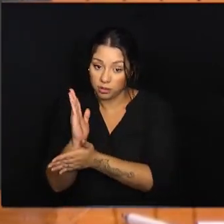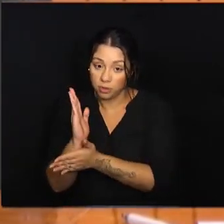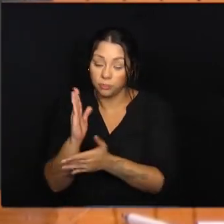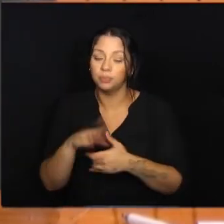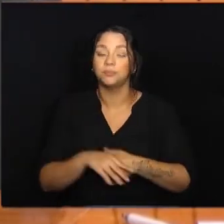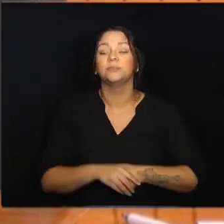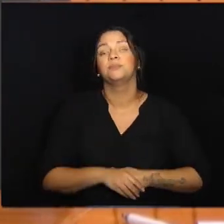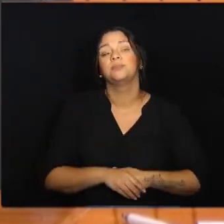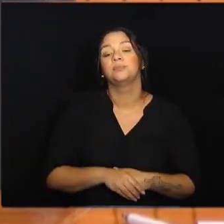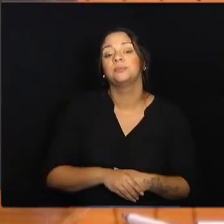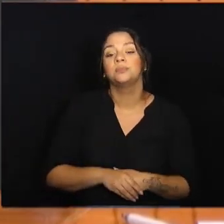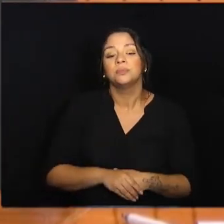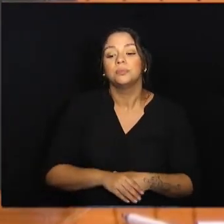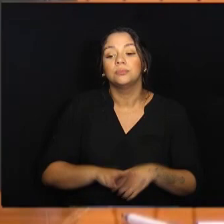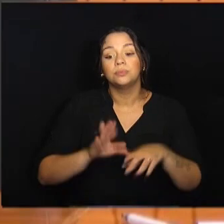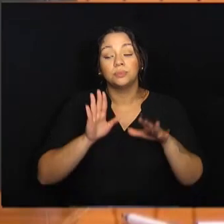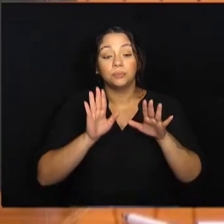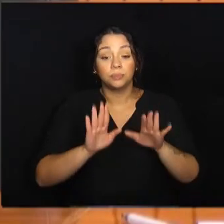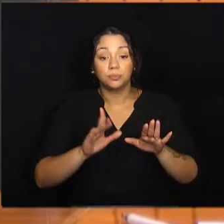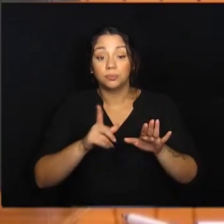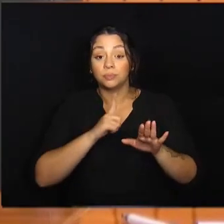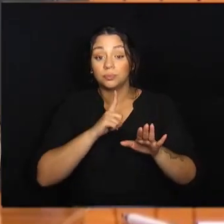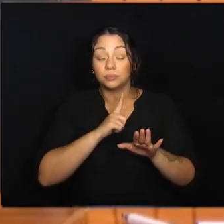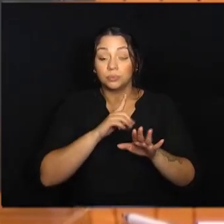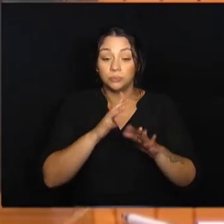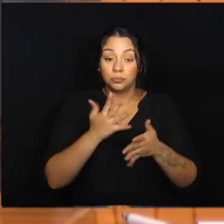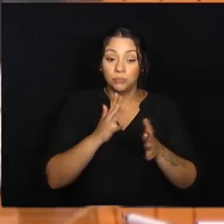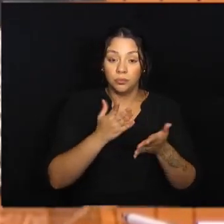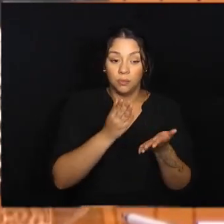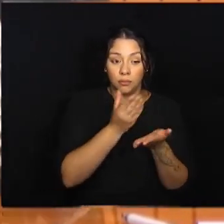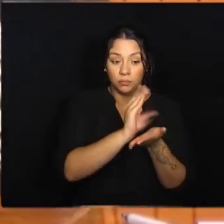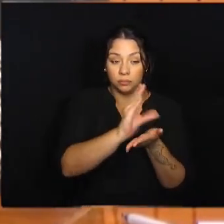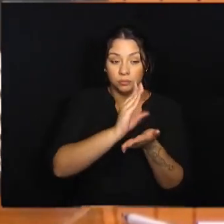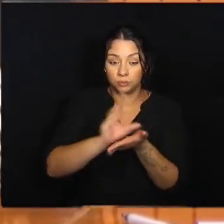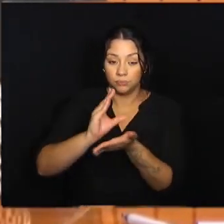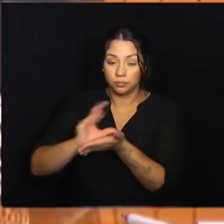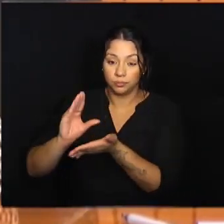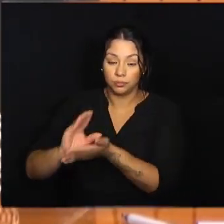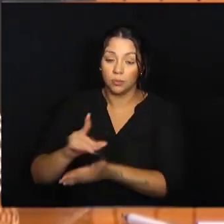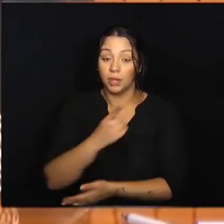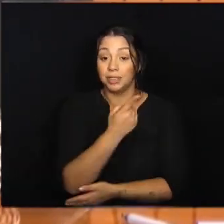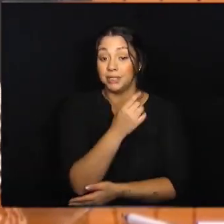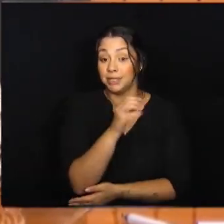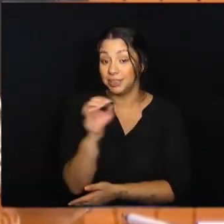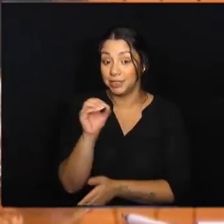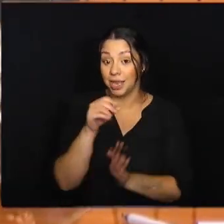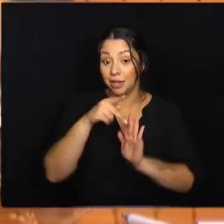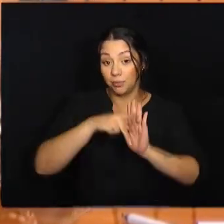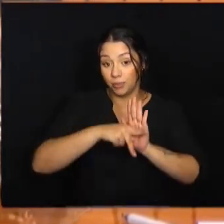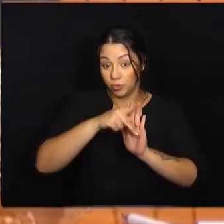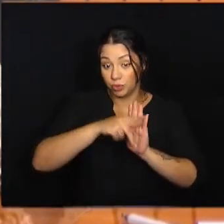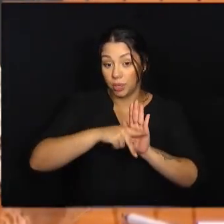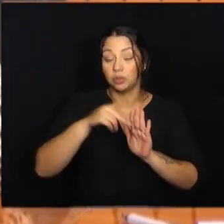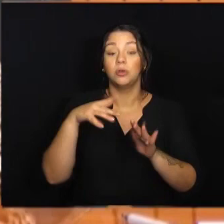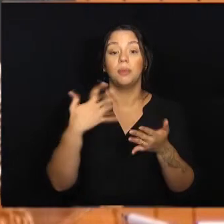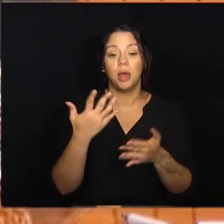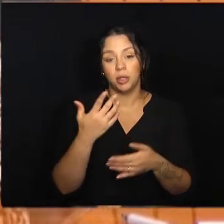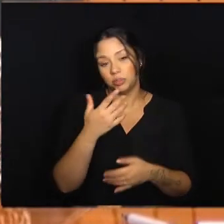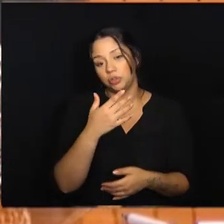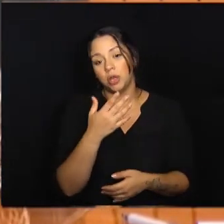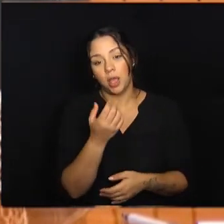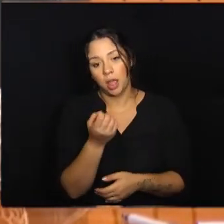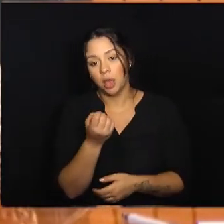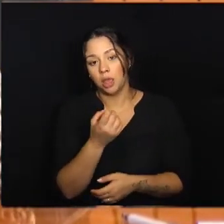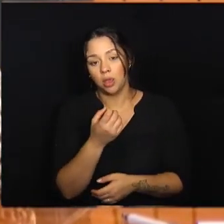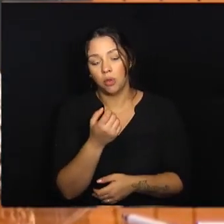aí, mas devem ser contemplados cerca de 100 projetos, porque daí o valor também é mais relevante, e ele, como